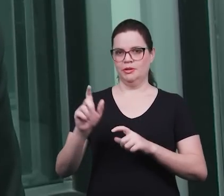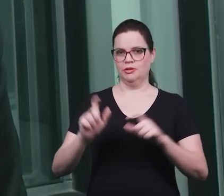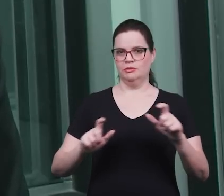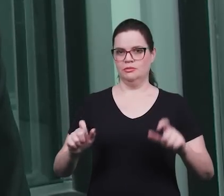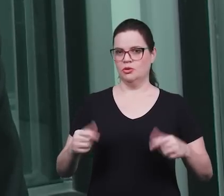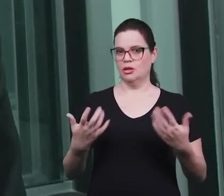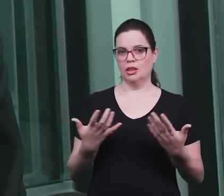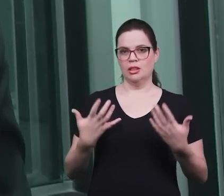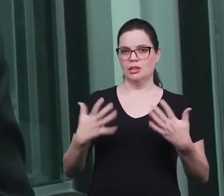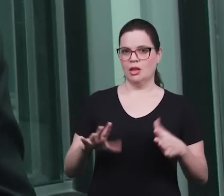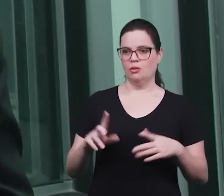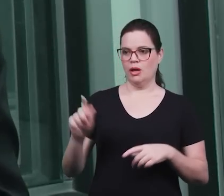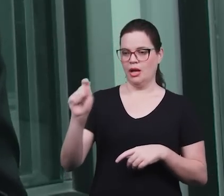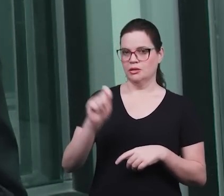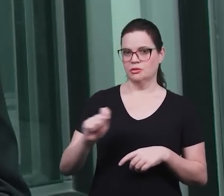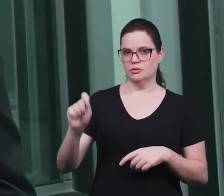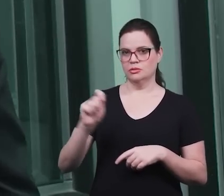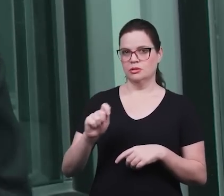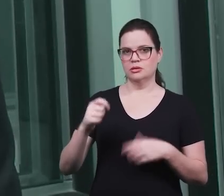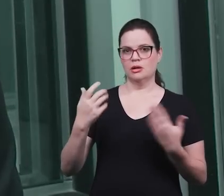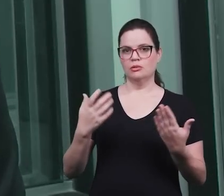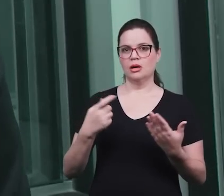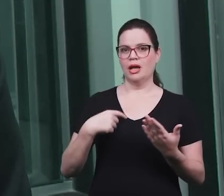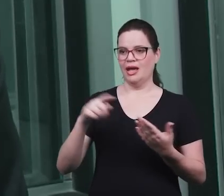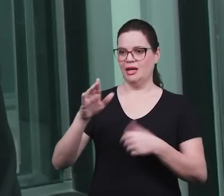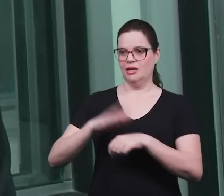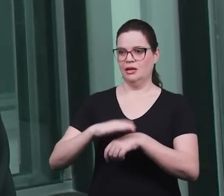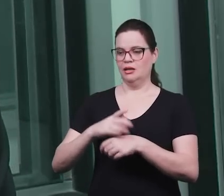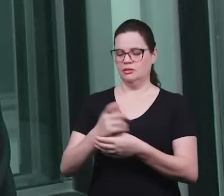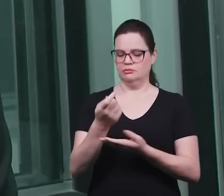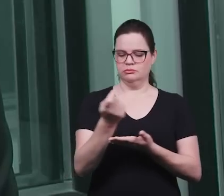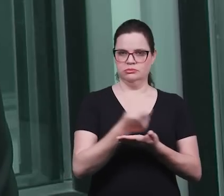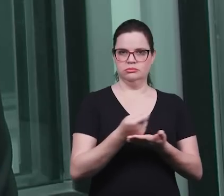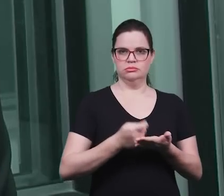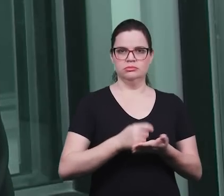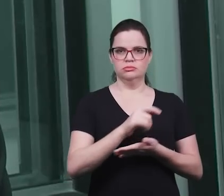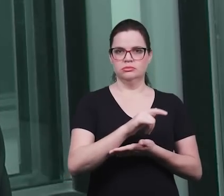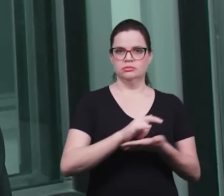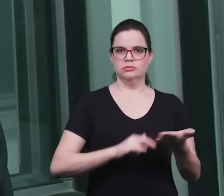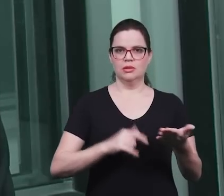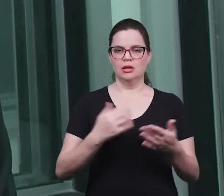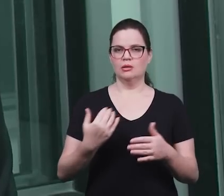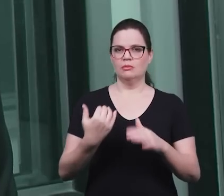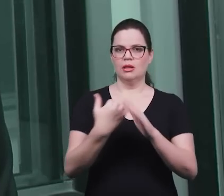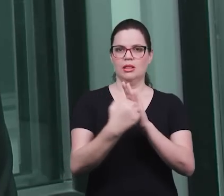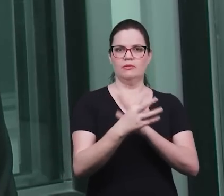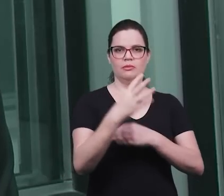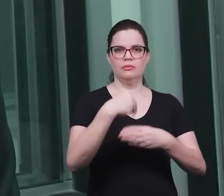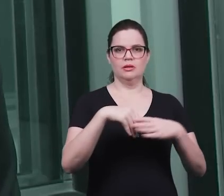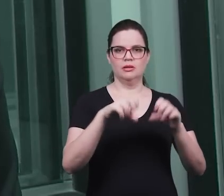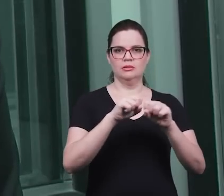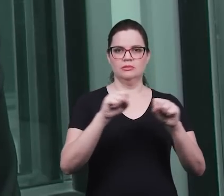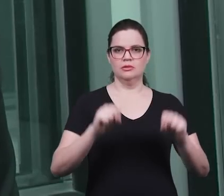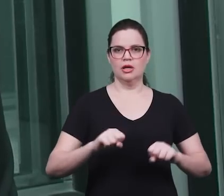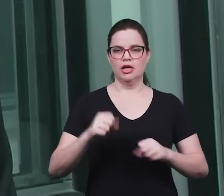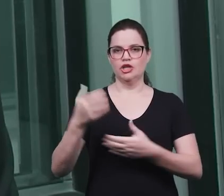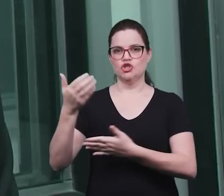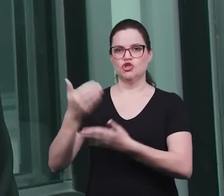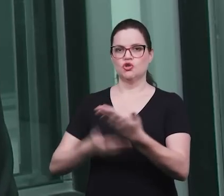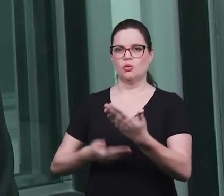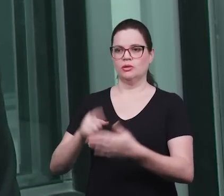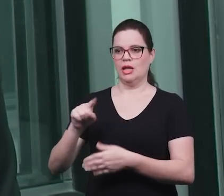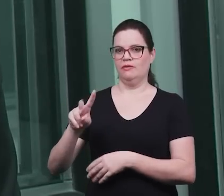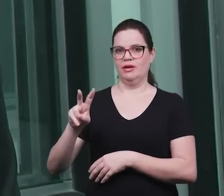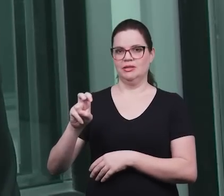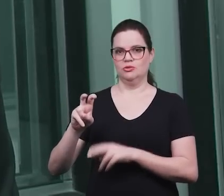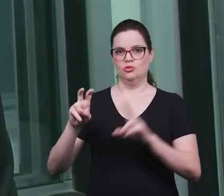a associação e forjar a documentação e colocar a ficha dela no sistema e passar a gerar desconto.